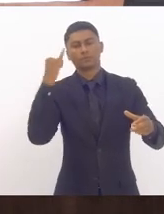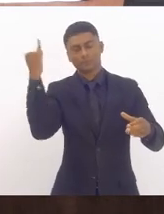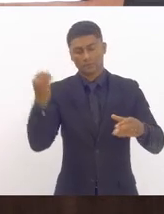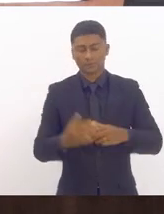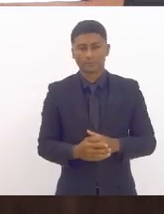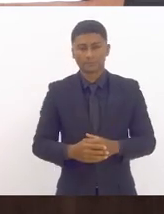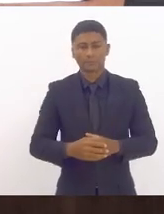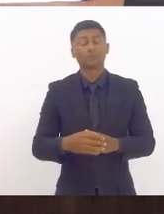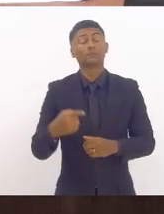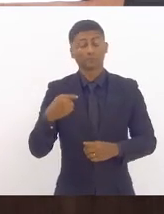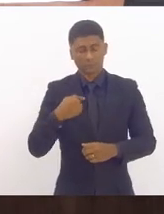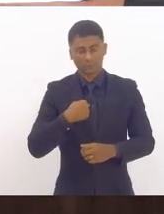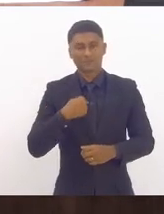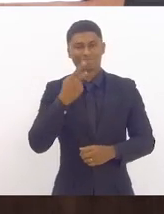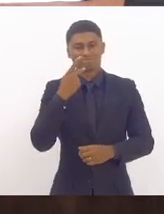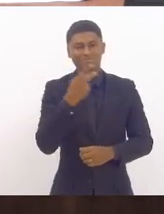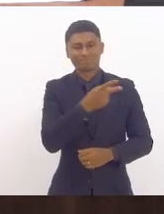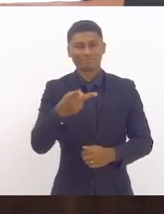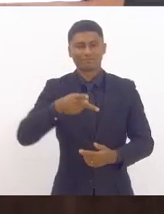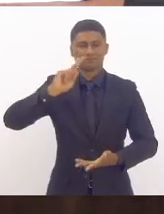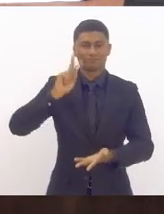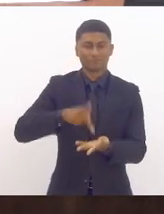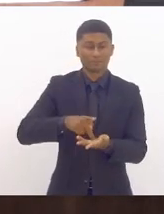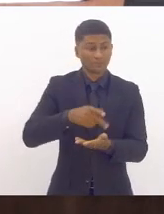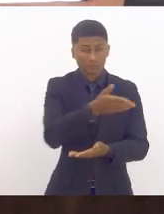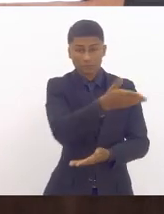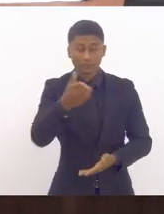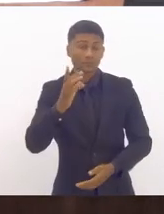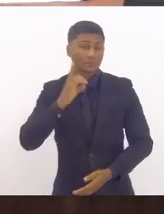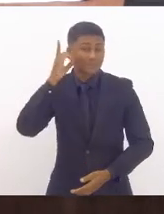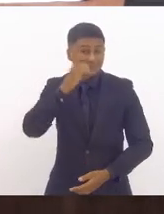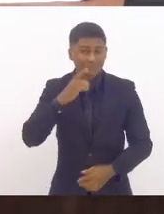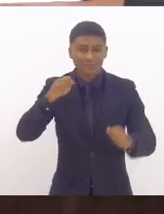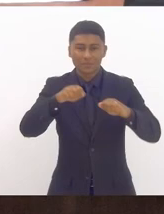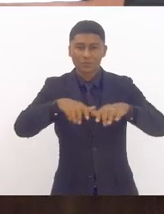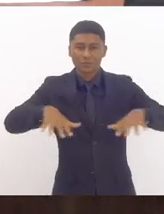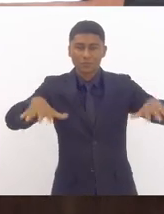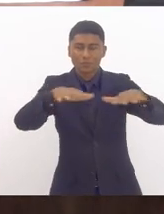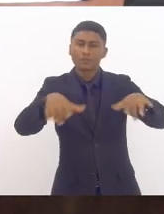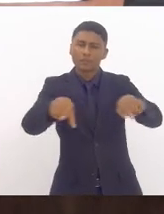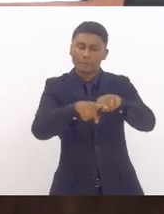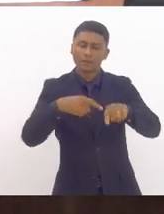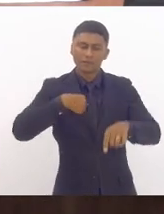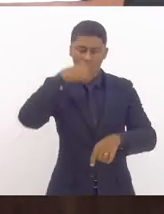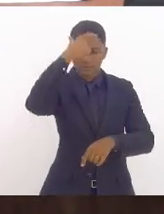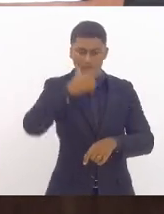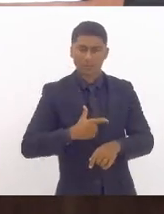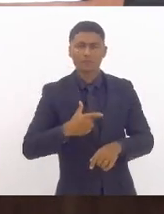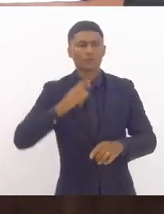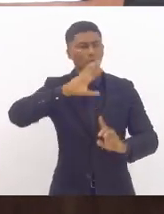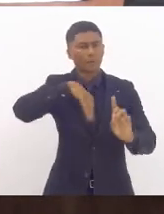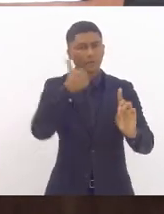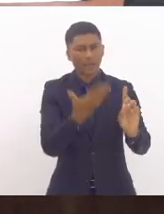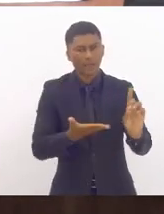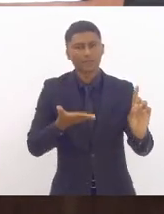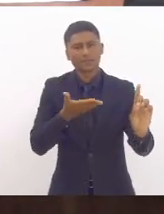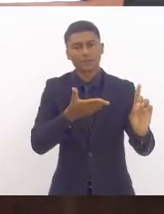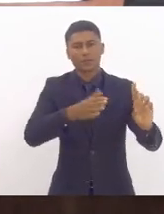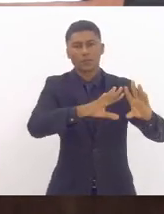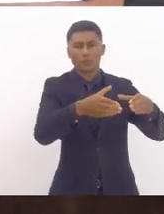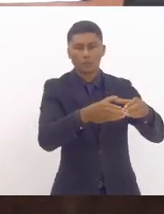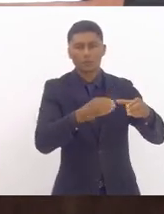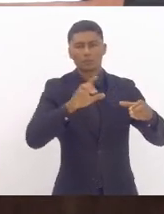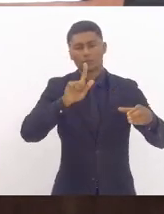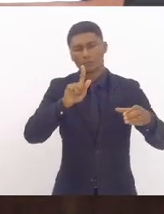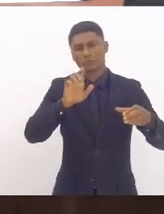verdade, parabenizar todos os deputados que, junto comigo, homenageiam o GEDEM. Eu, para a